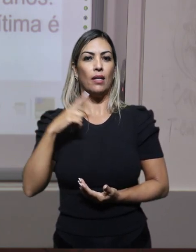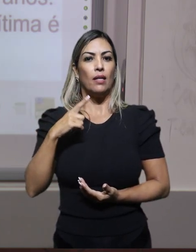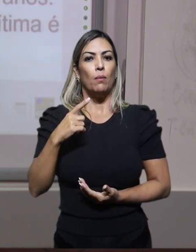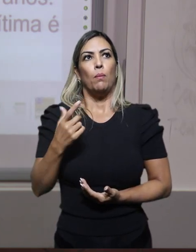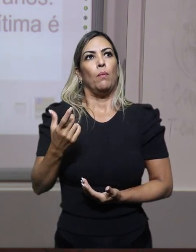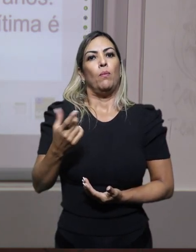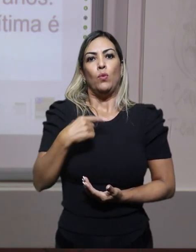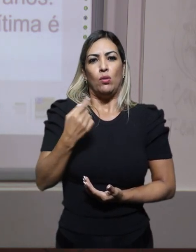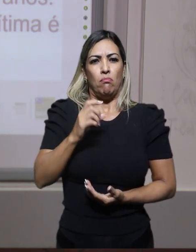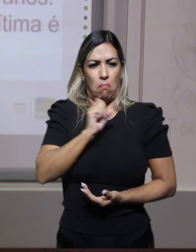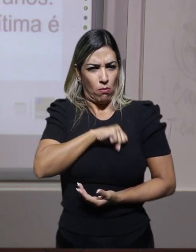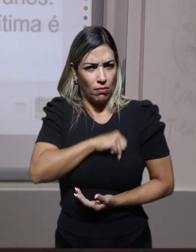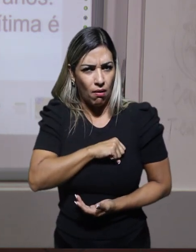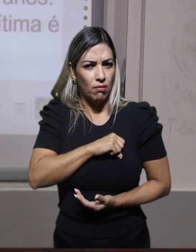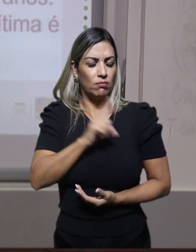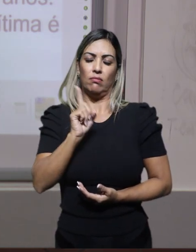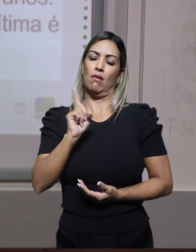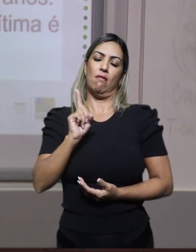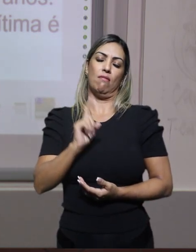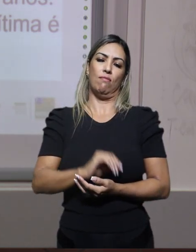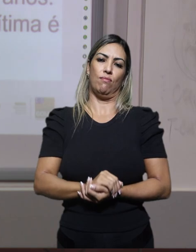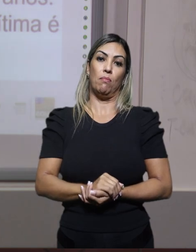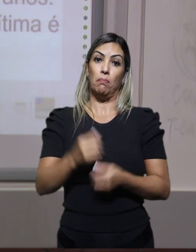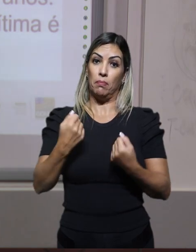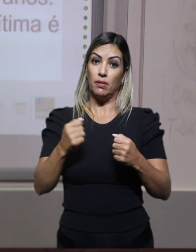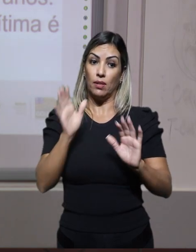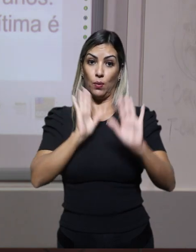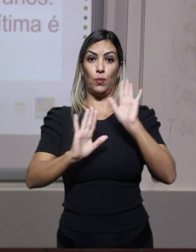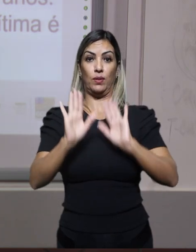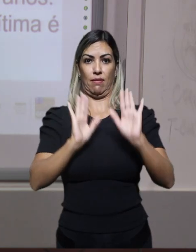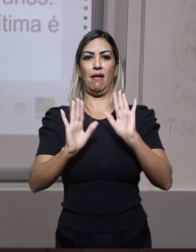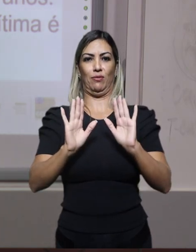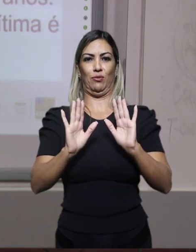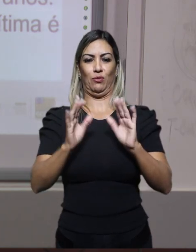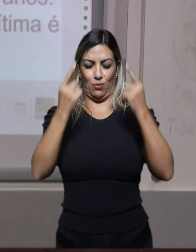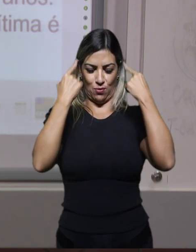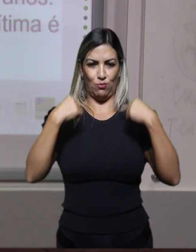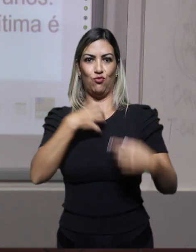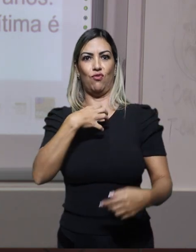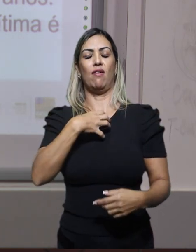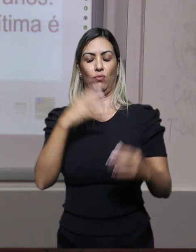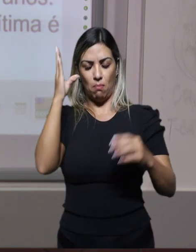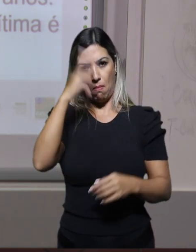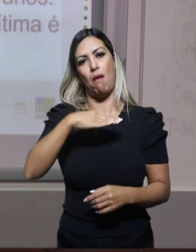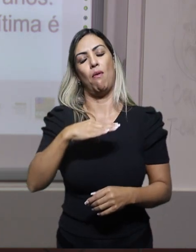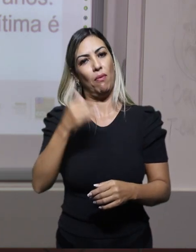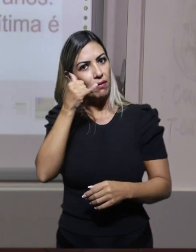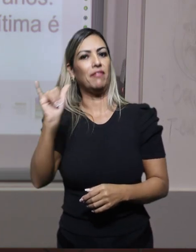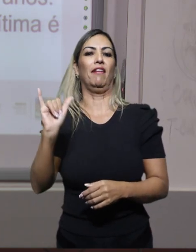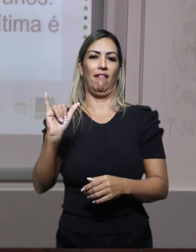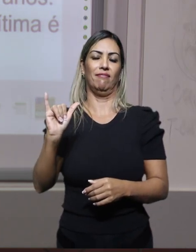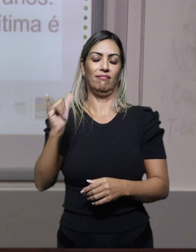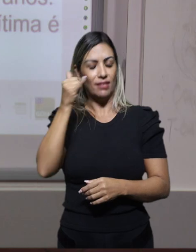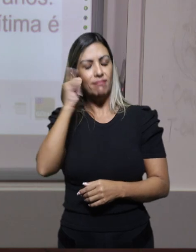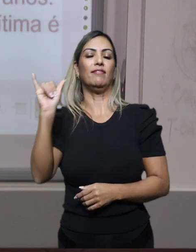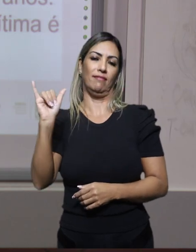gente não seja mal, a gente precisa não ter a aparência do mal. Então, evite, se você